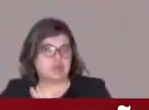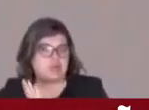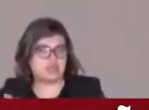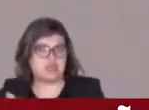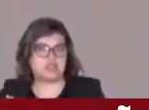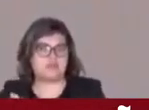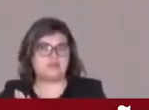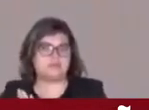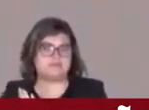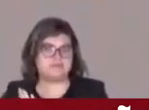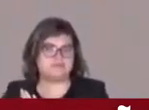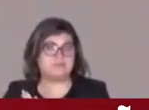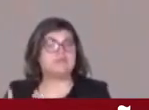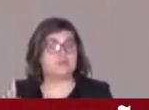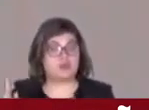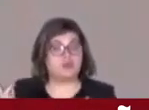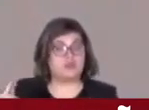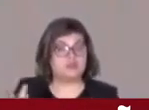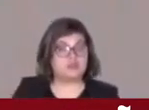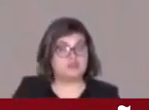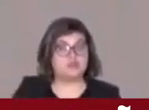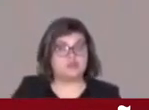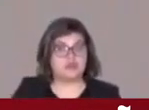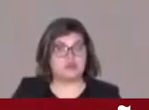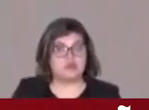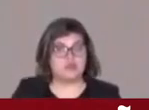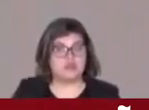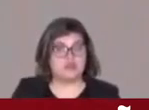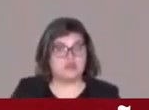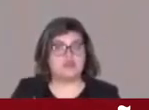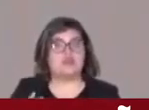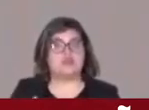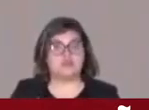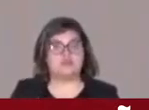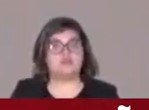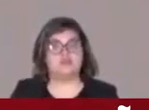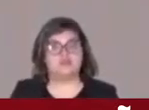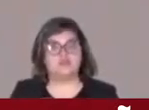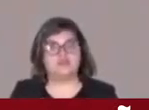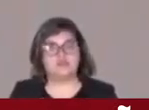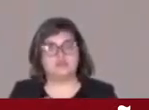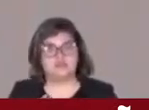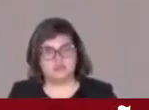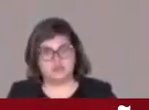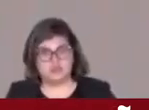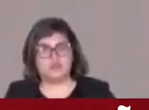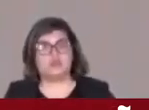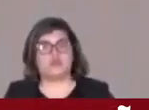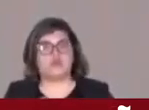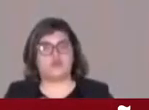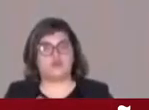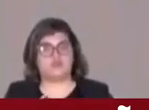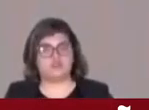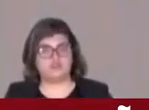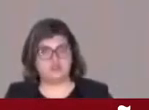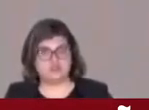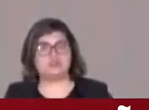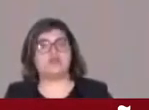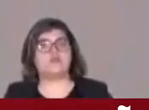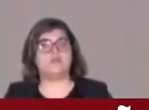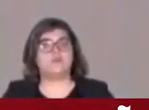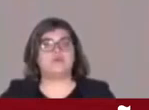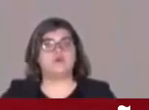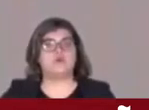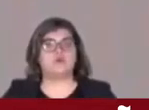houve recentemente, por iniciativa do Tribunal Superior Eleitoral, pela sua corregedoria, um movimento muito importante que foi